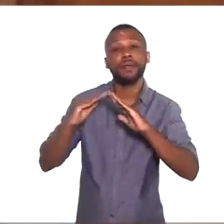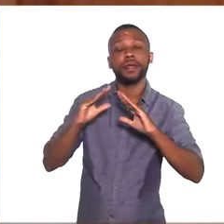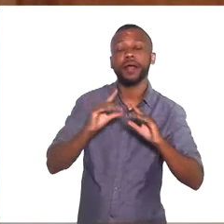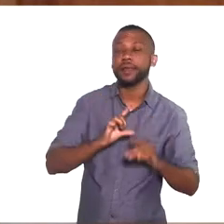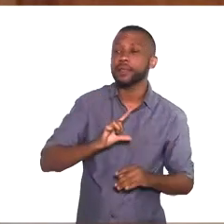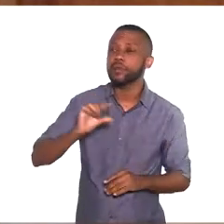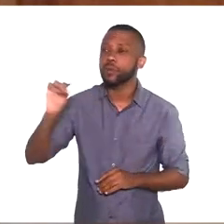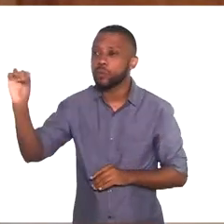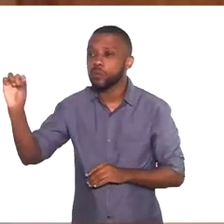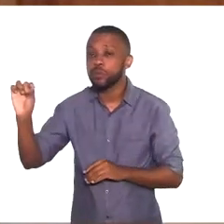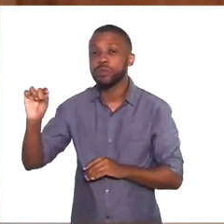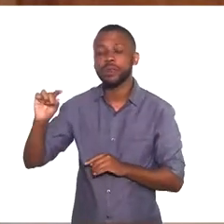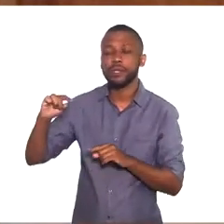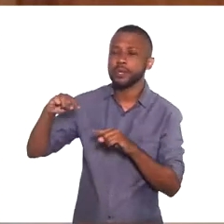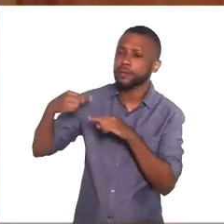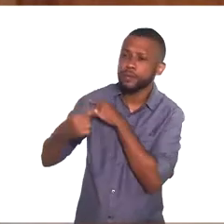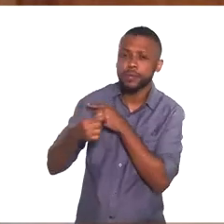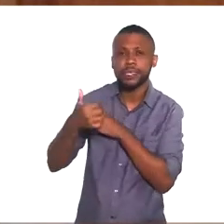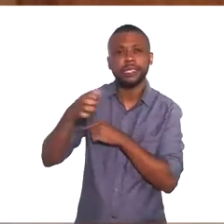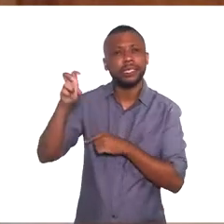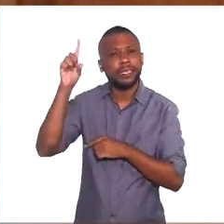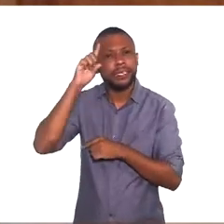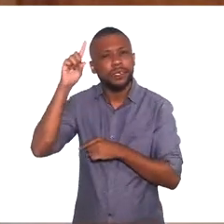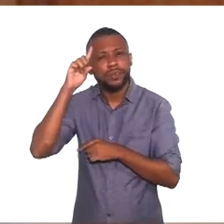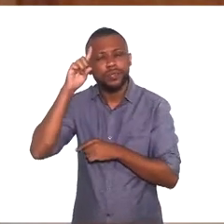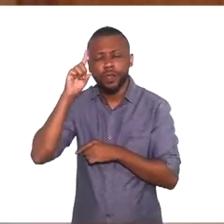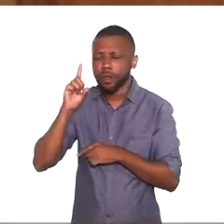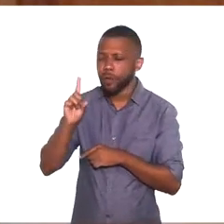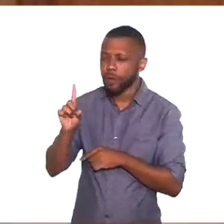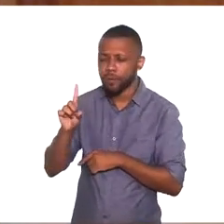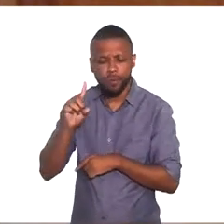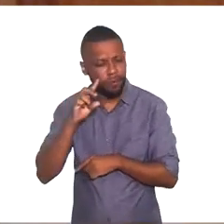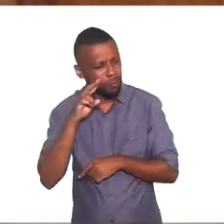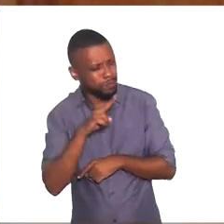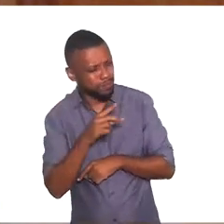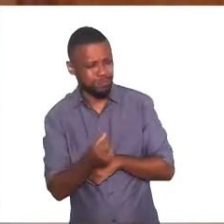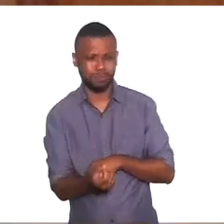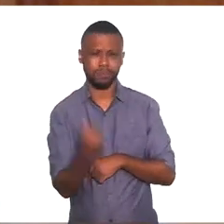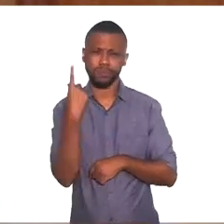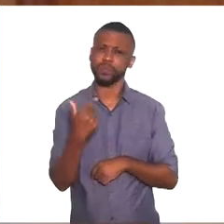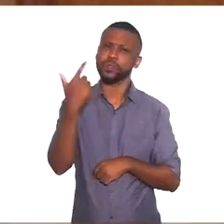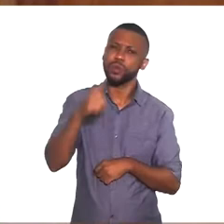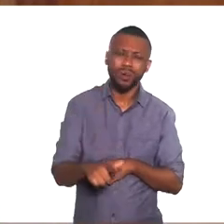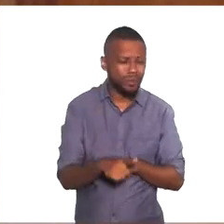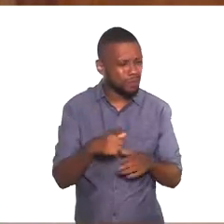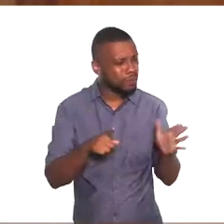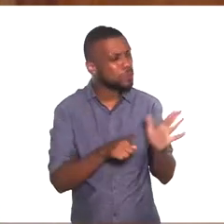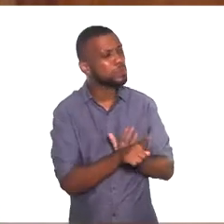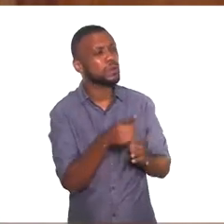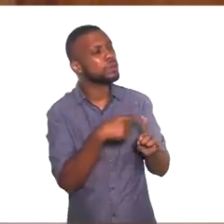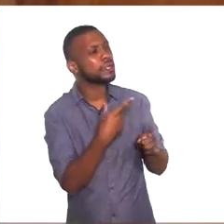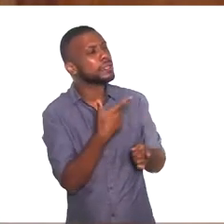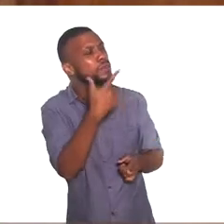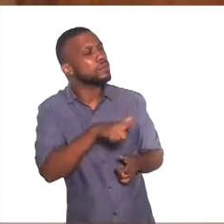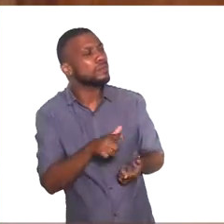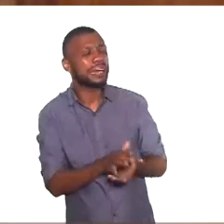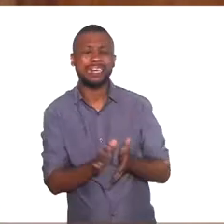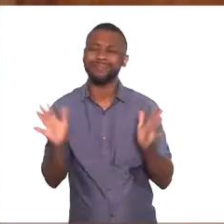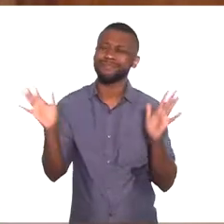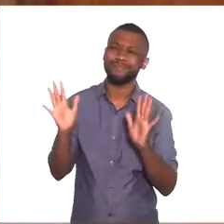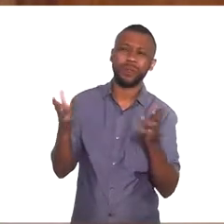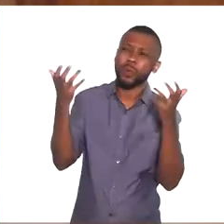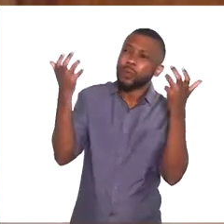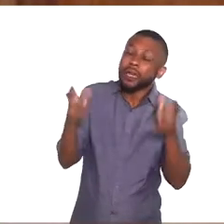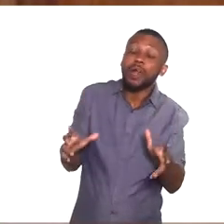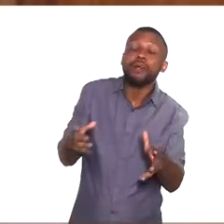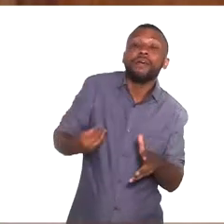casa é só que depois de uns 15 dias eu passo na praça que falar de volta né Eu esqueci tá fazendo o quê De